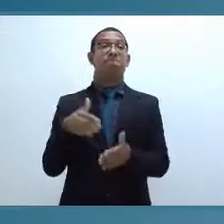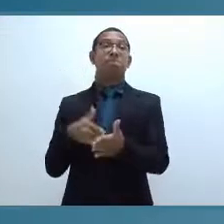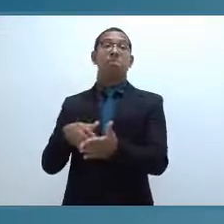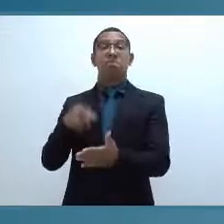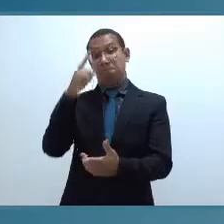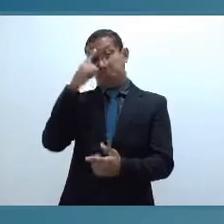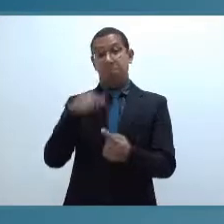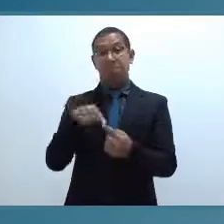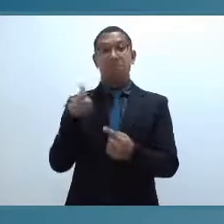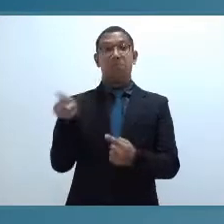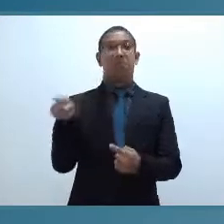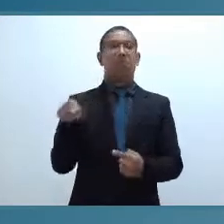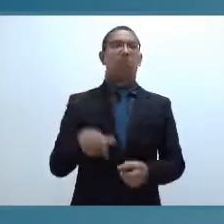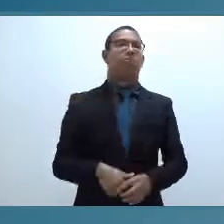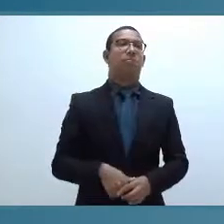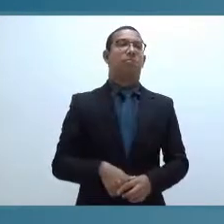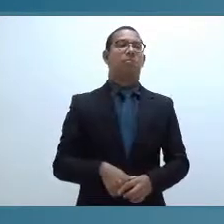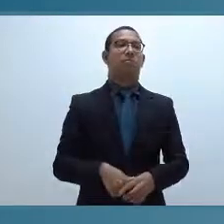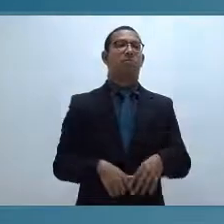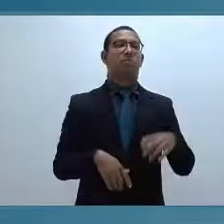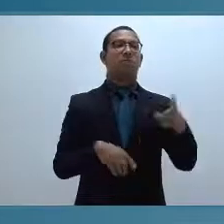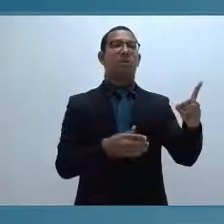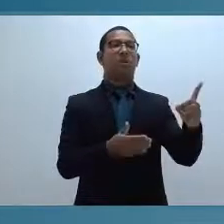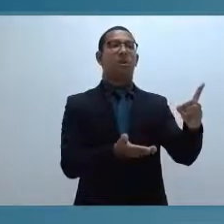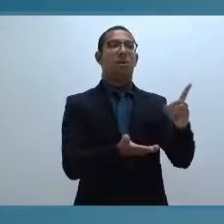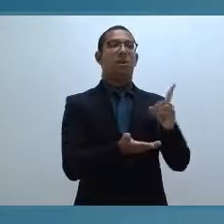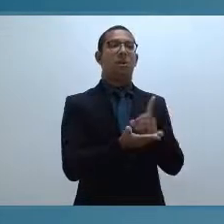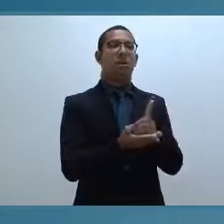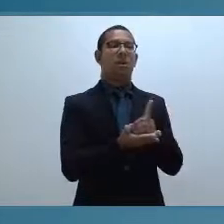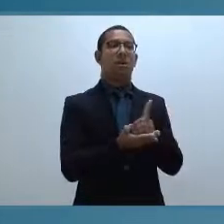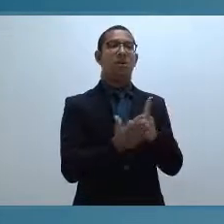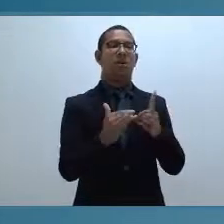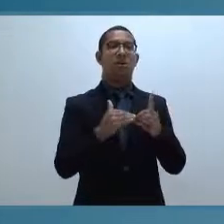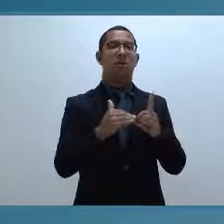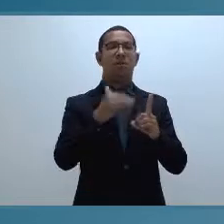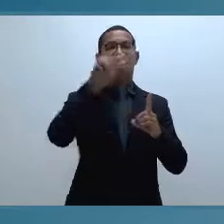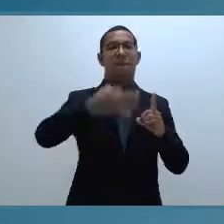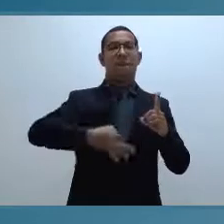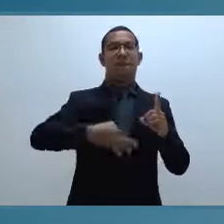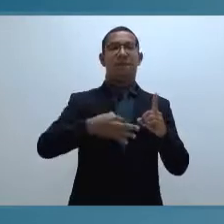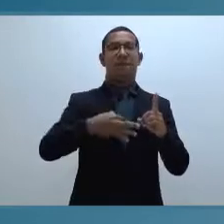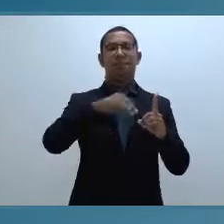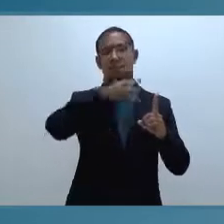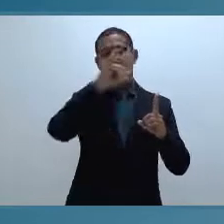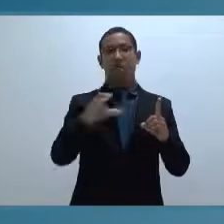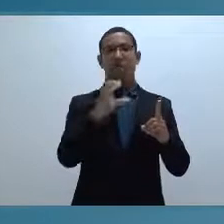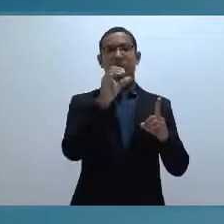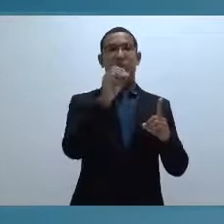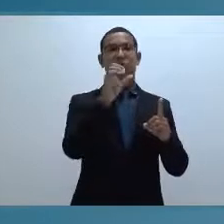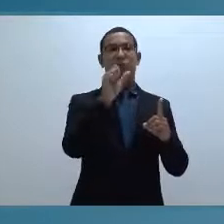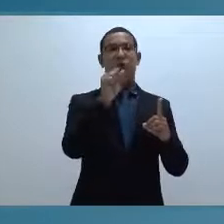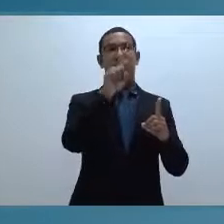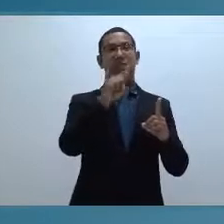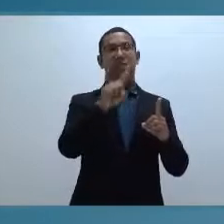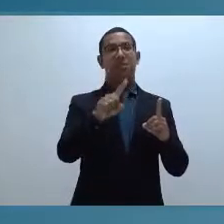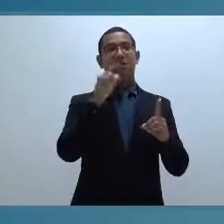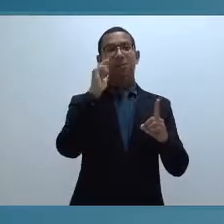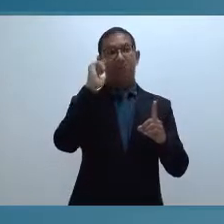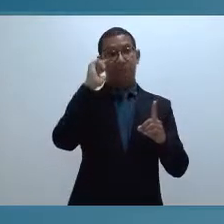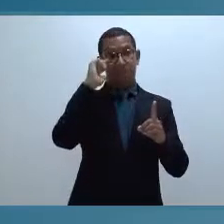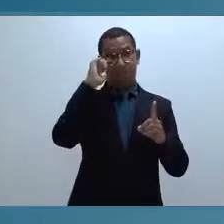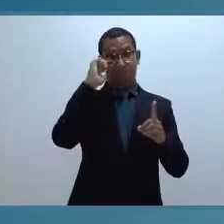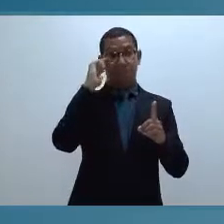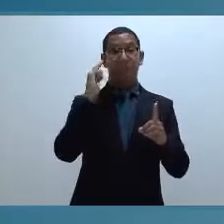Desembargador José Maria. Silêncio, vida magistrada para a vida. Da comarca, não foi apresentada